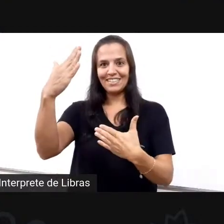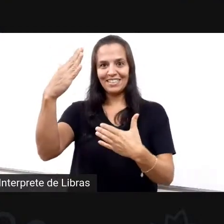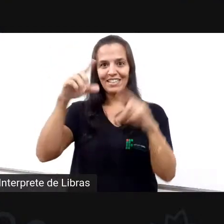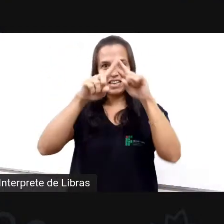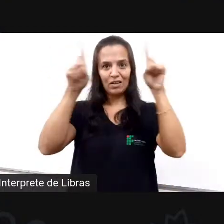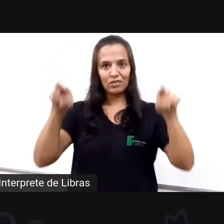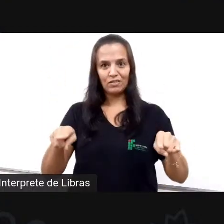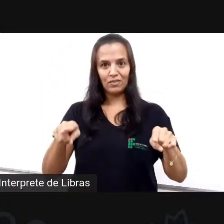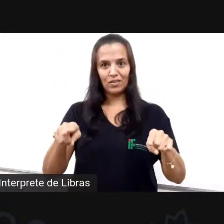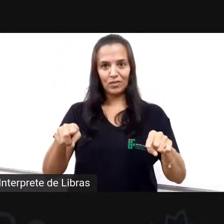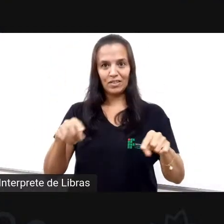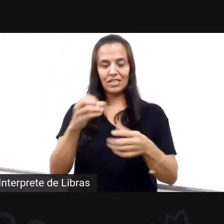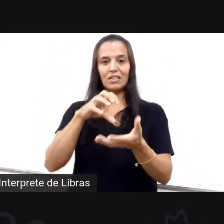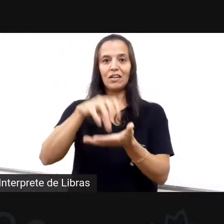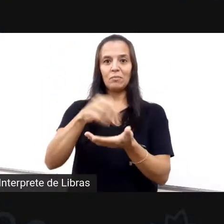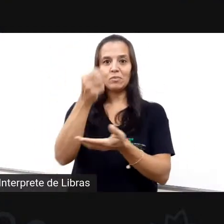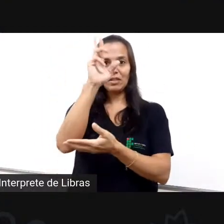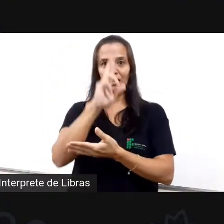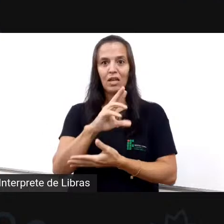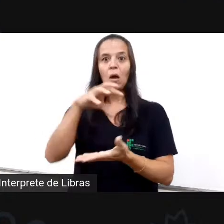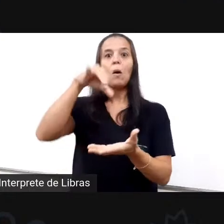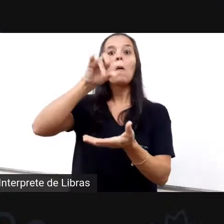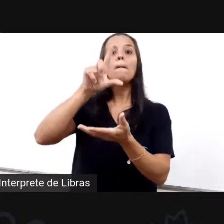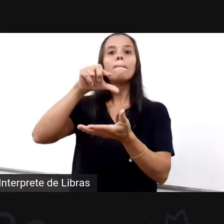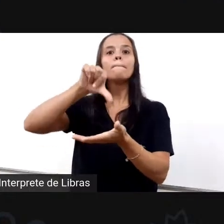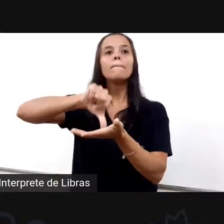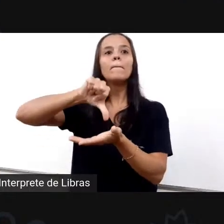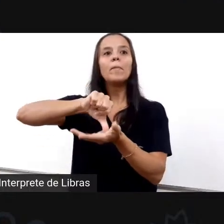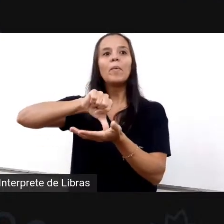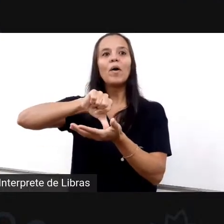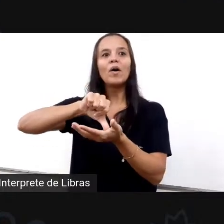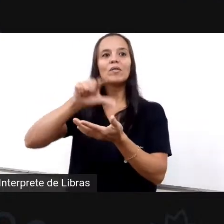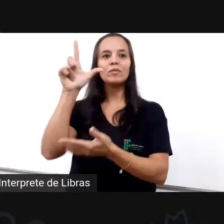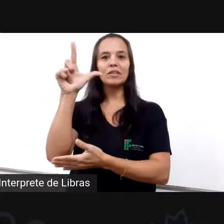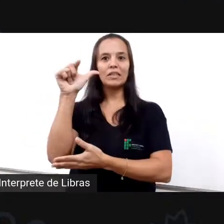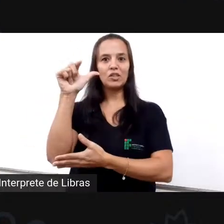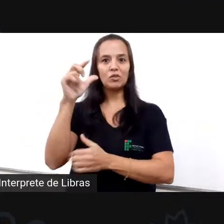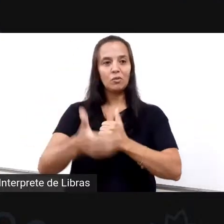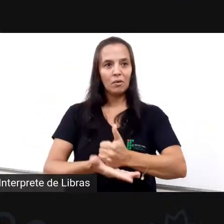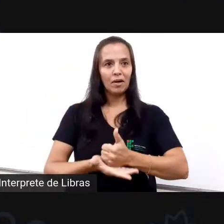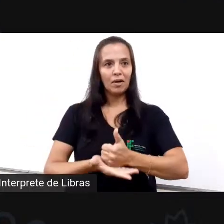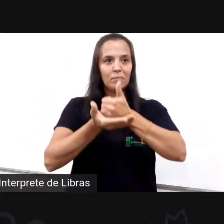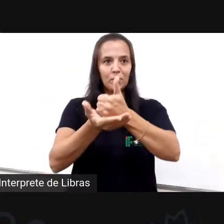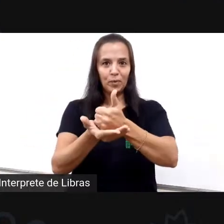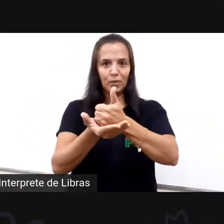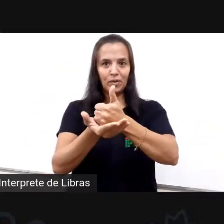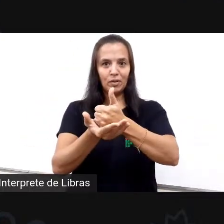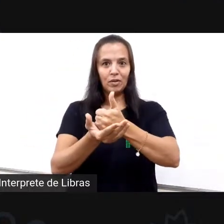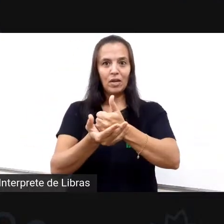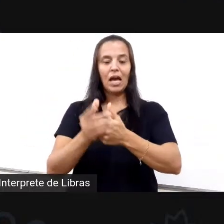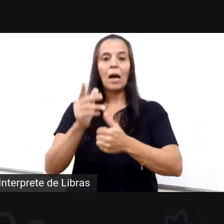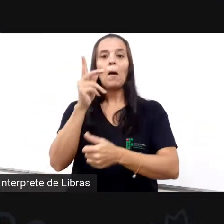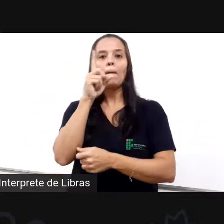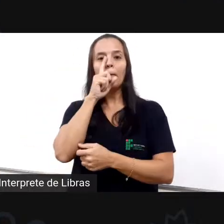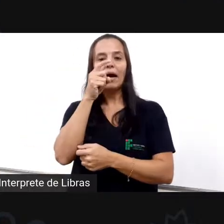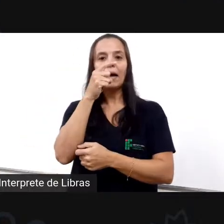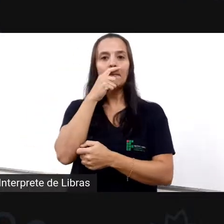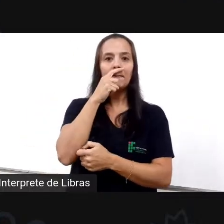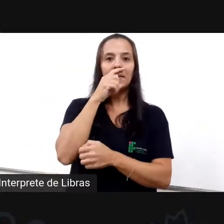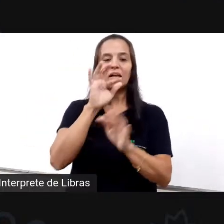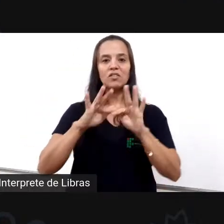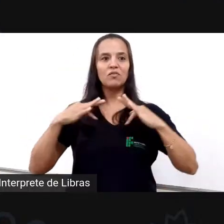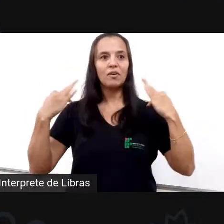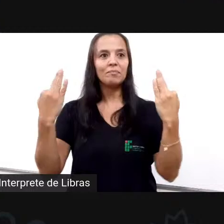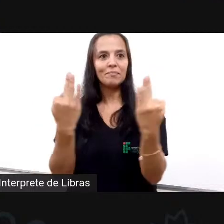Campus Santa Rosa, ao Polo de Giruá por todo o apoio, parceria e suporte, aos pais e familiares que apostaram